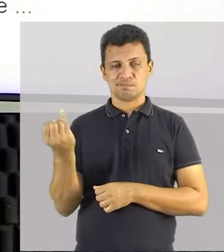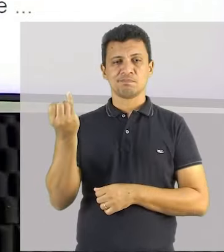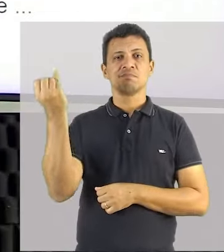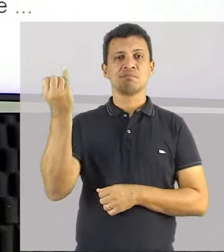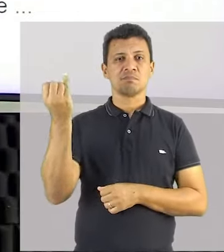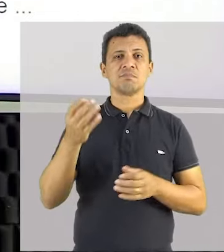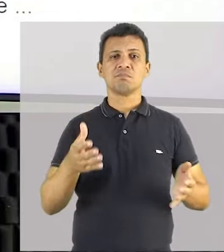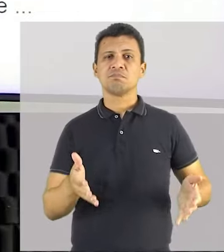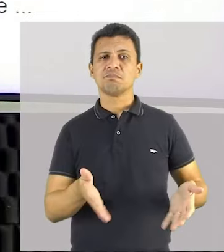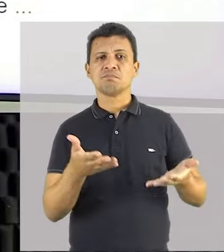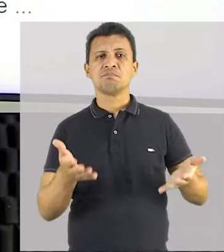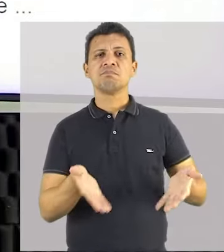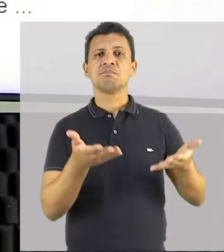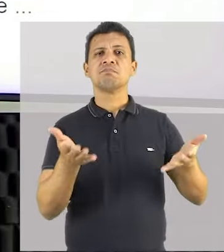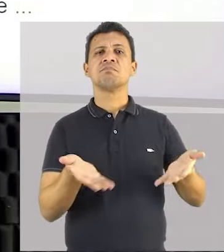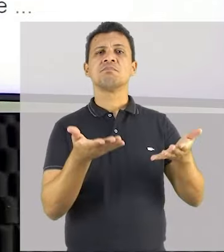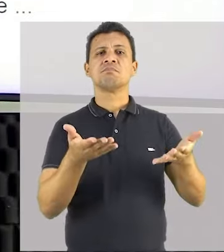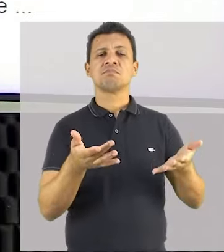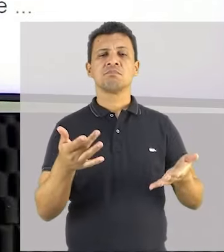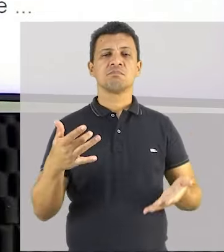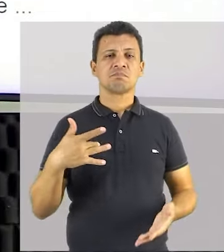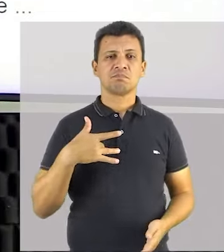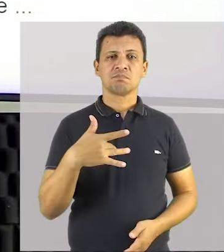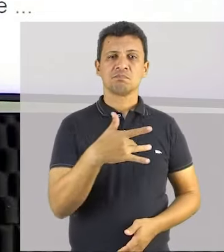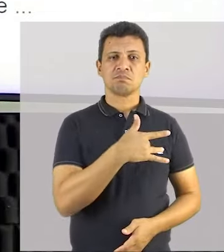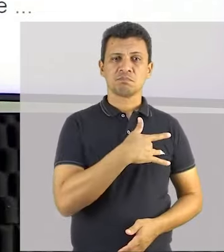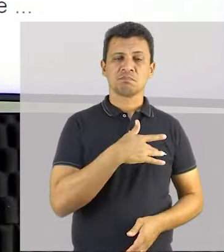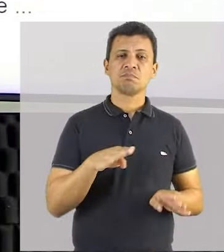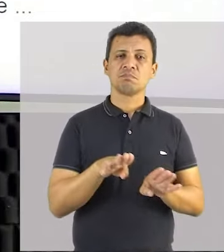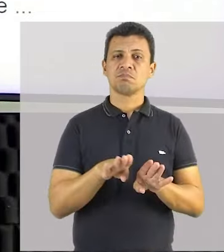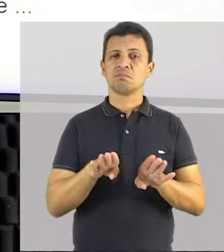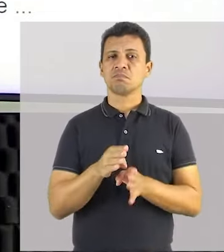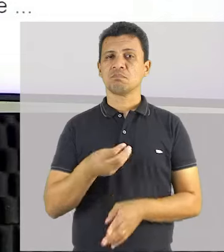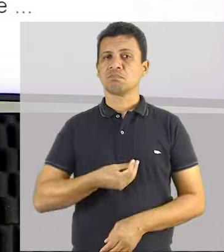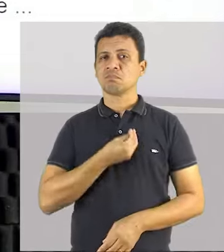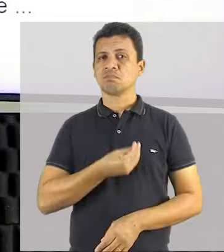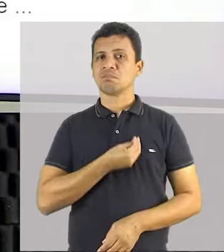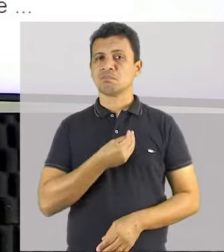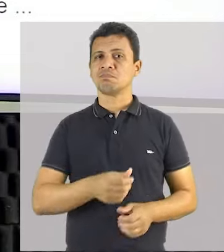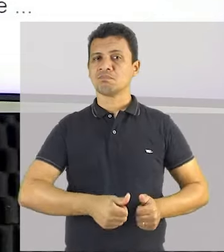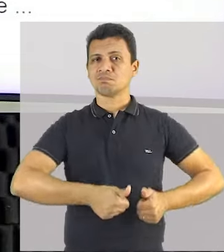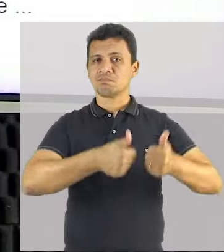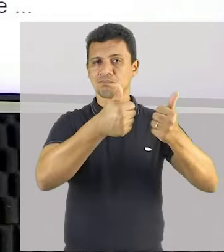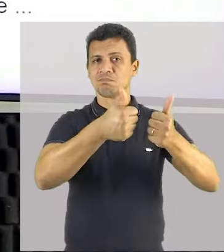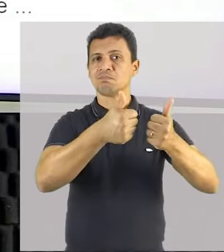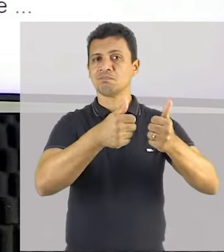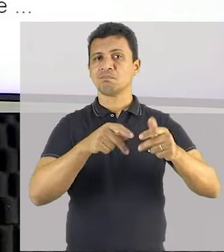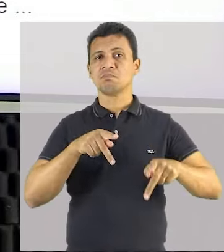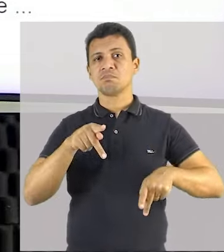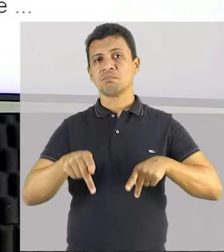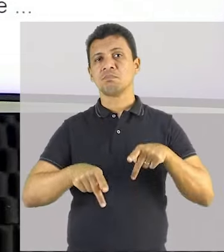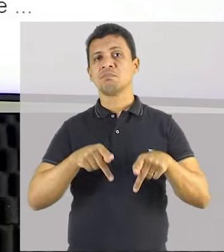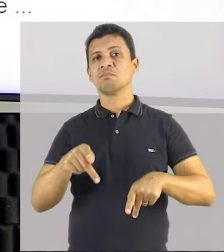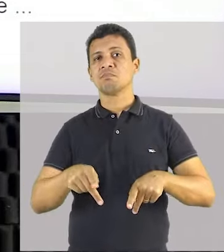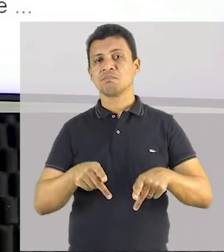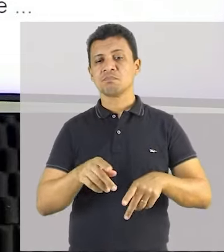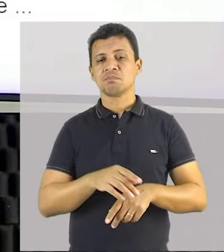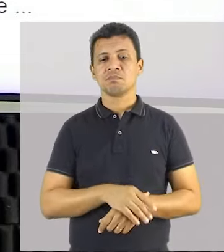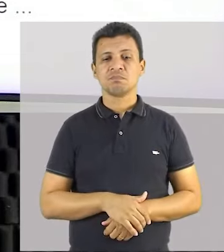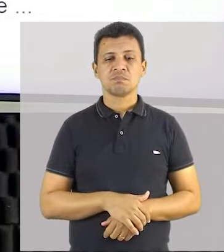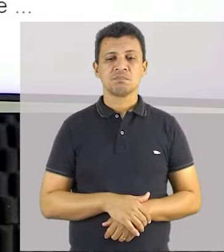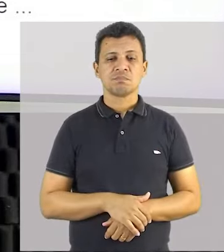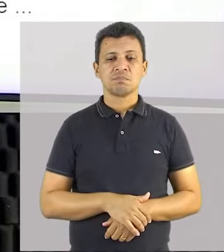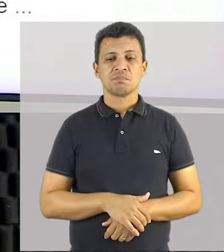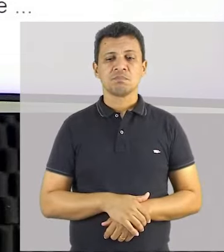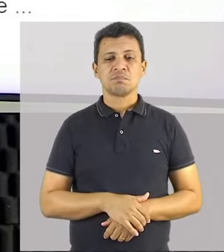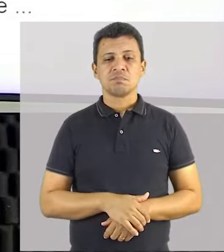processo de promoção de saúde e qualidade de vida da população M muitas